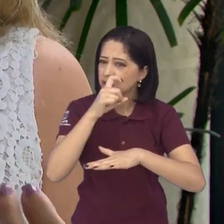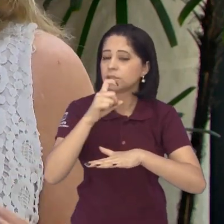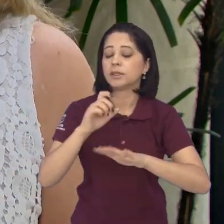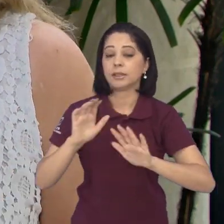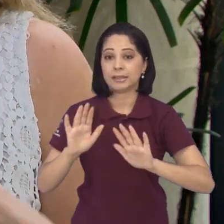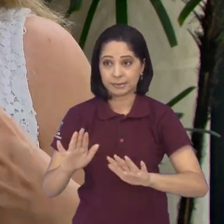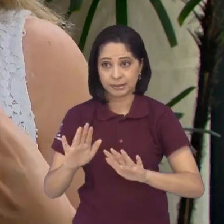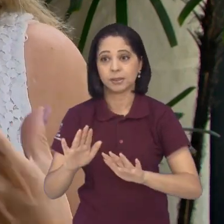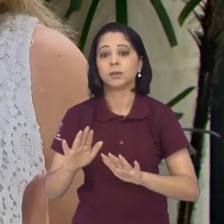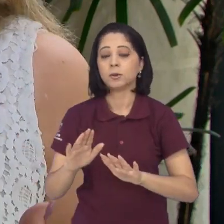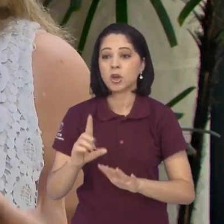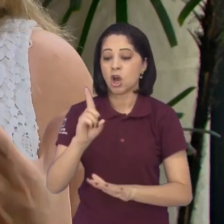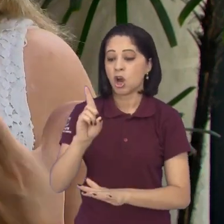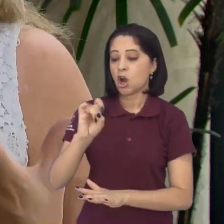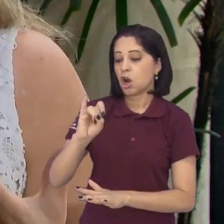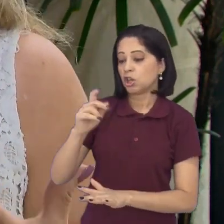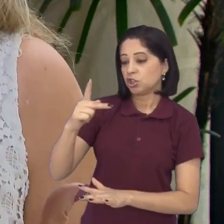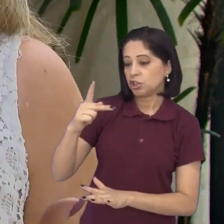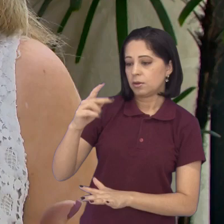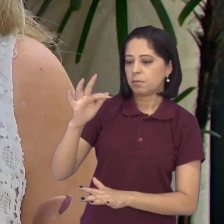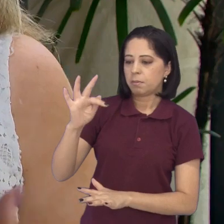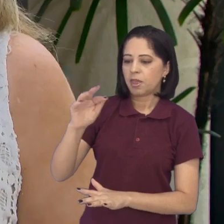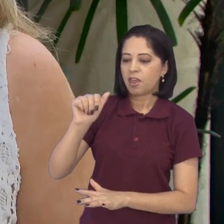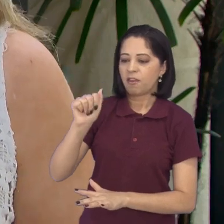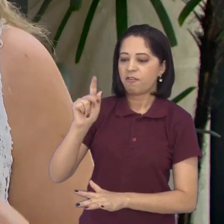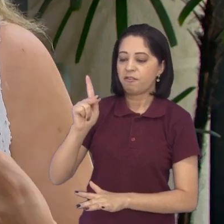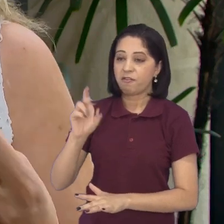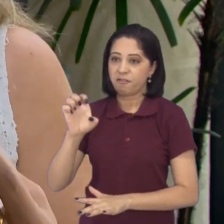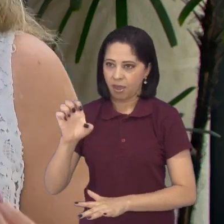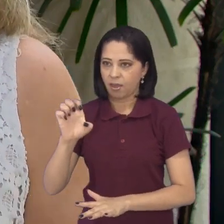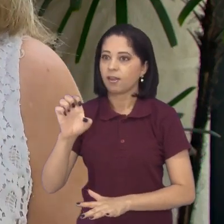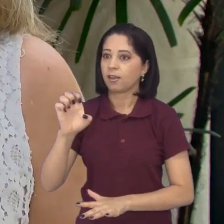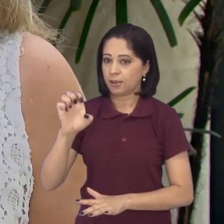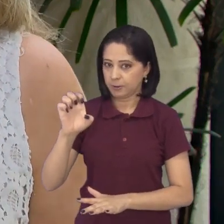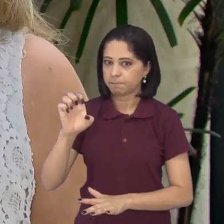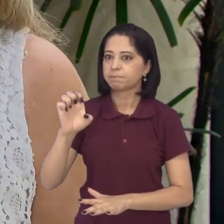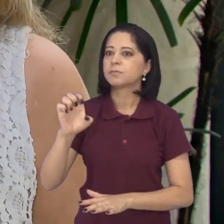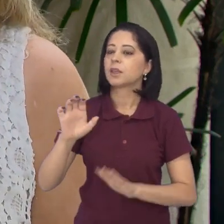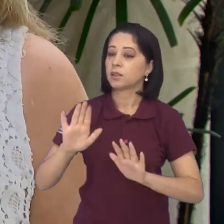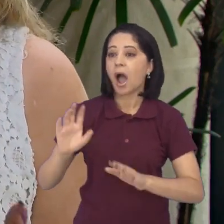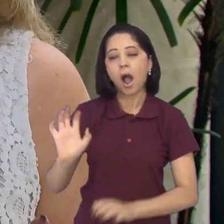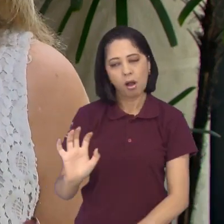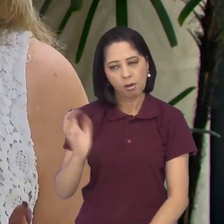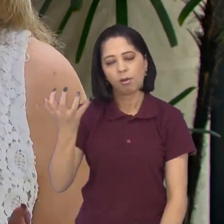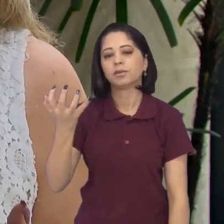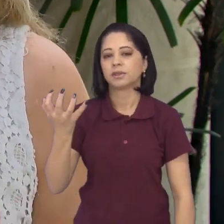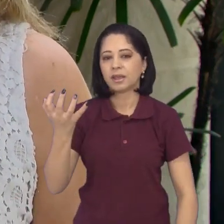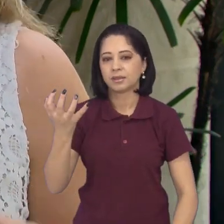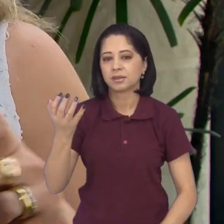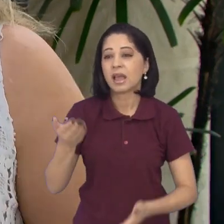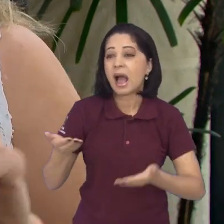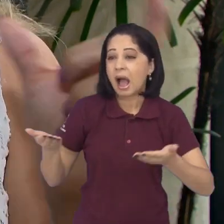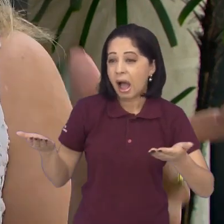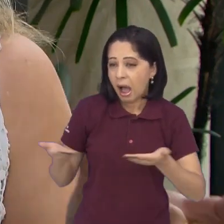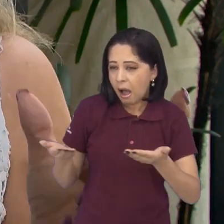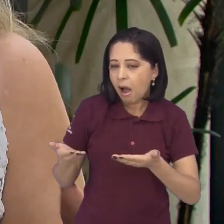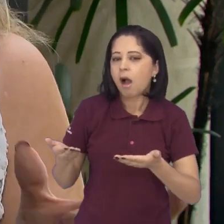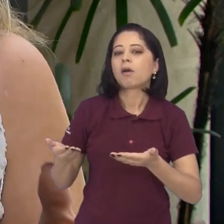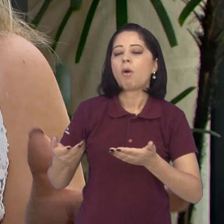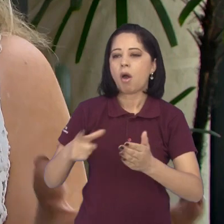inverídicos. Então, isso é uma preocupação, é uma realidade no processo eleitoral e que